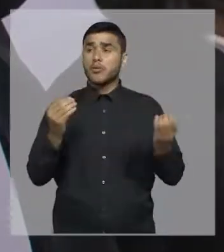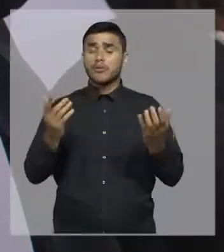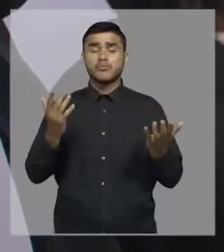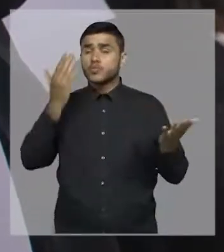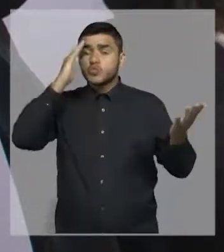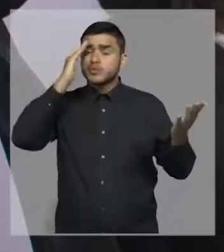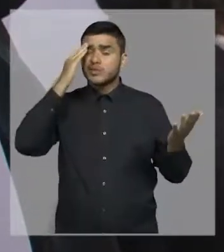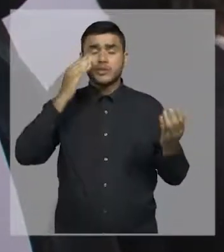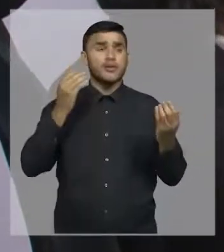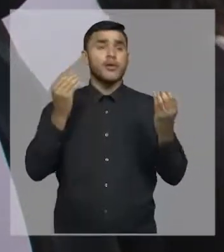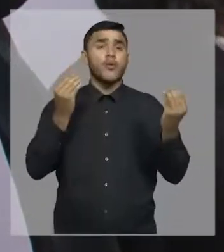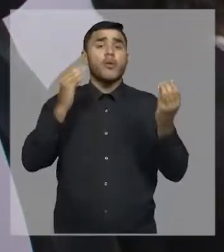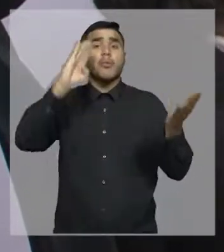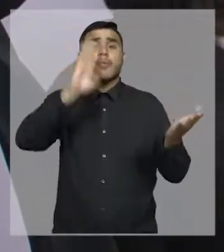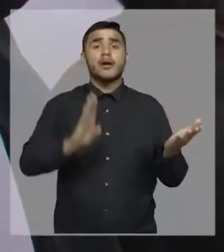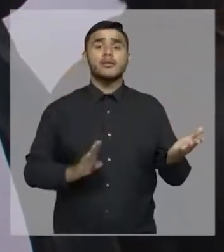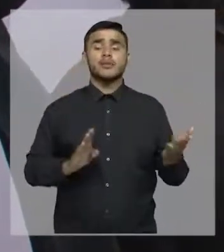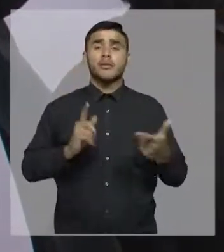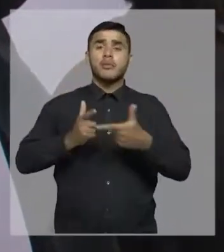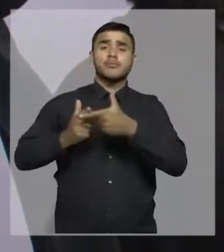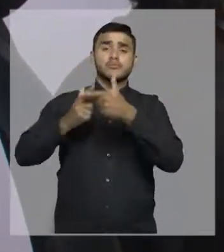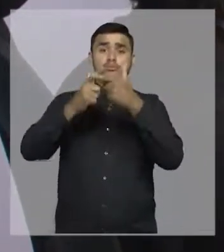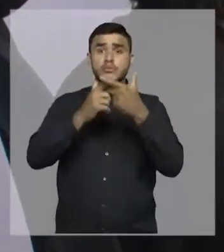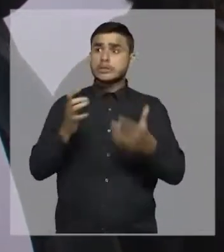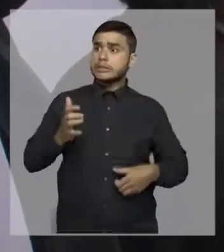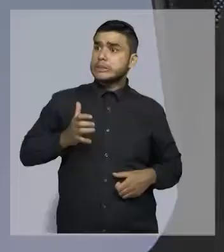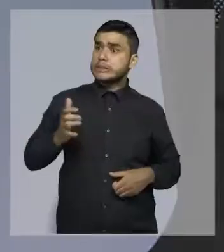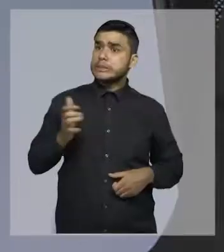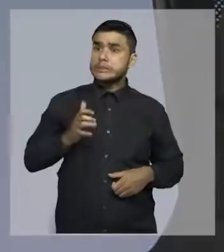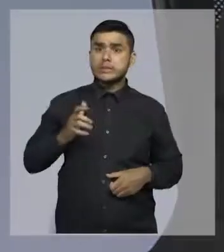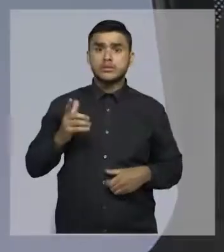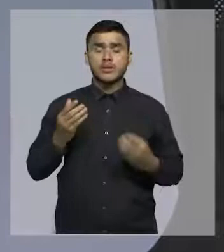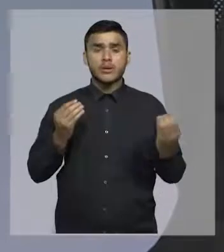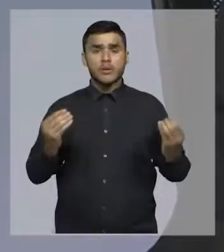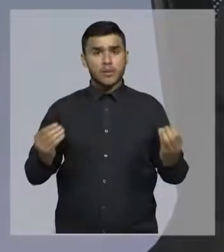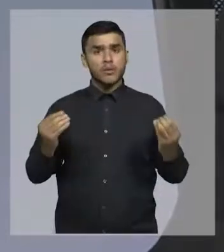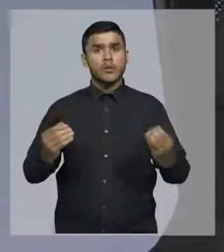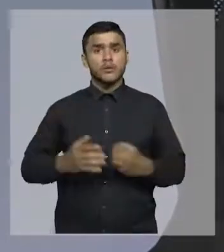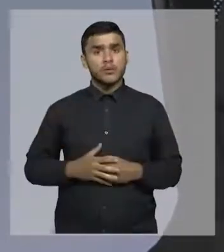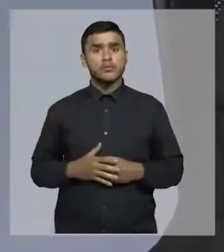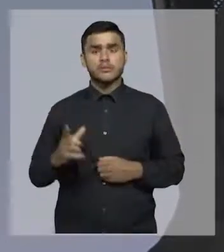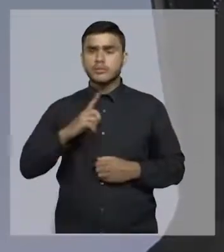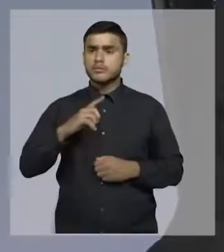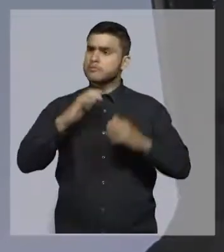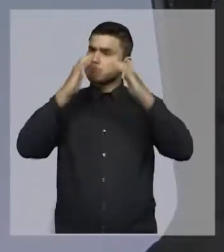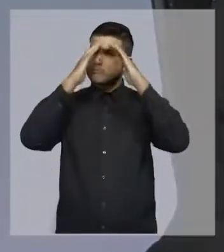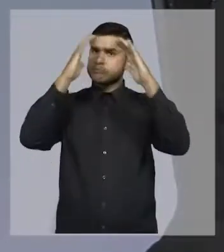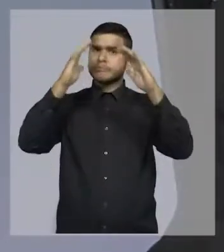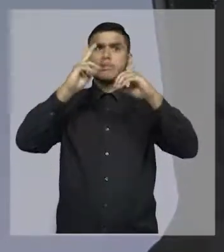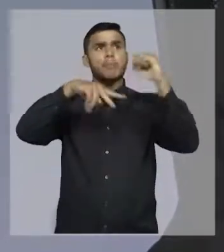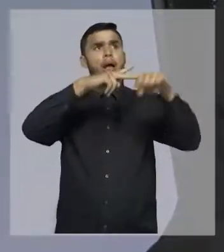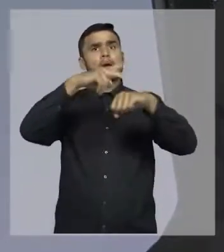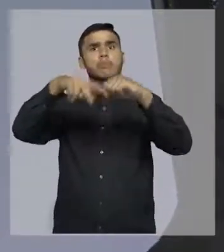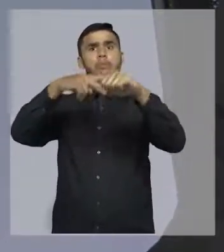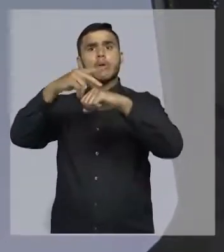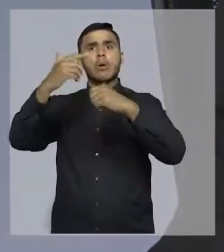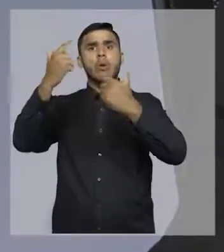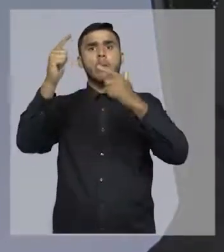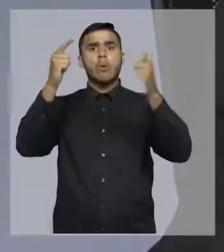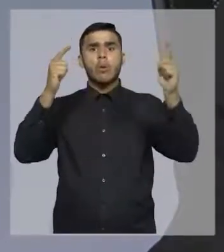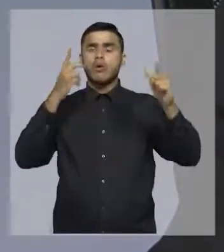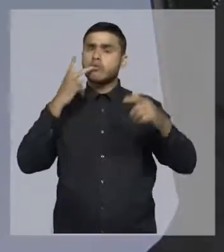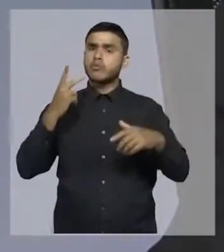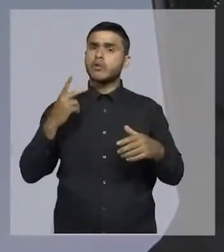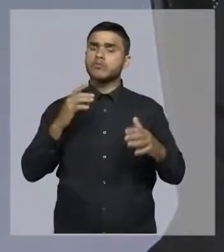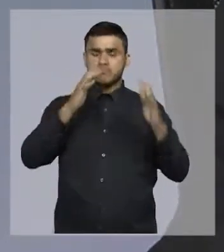explicar por que um país riquíssimo, grandioso, respeitado até pelas grandes